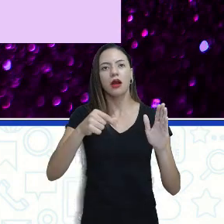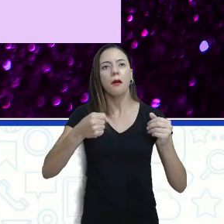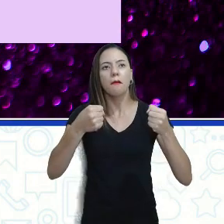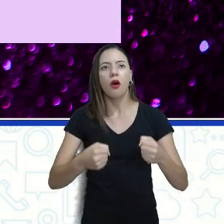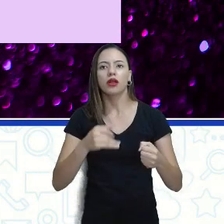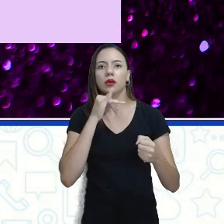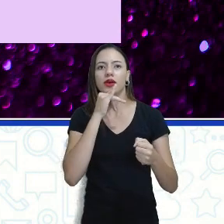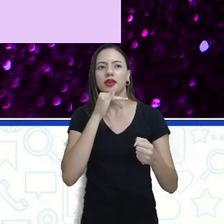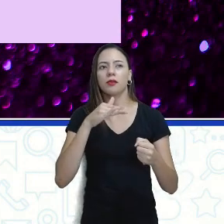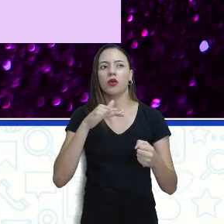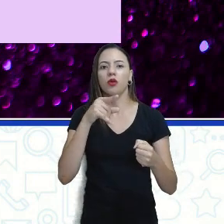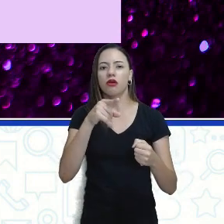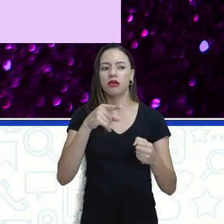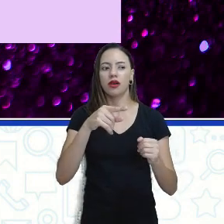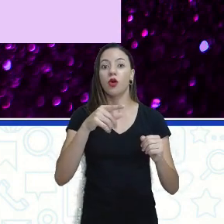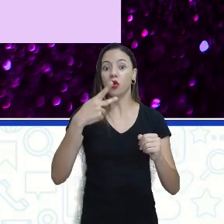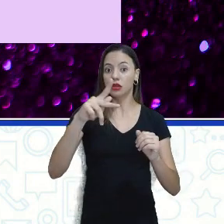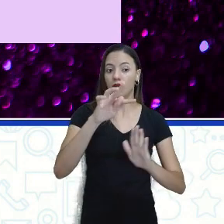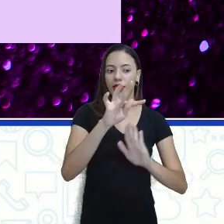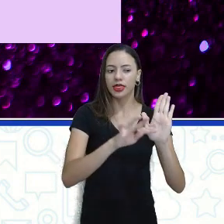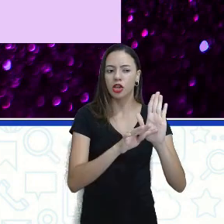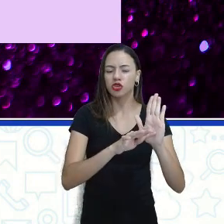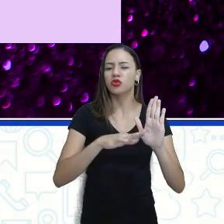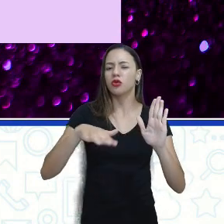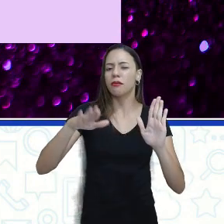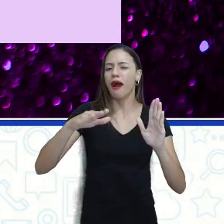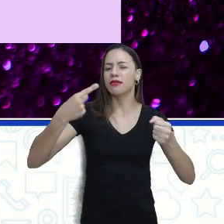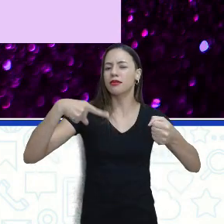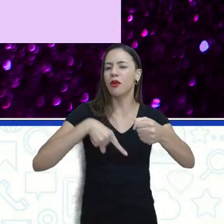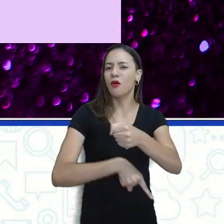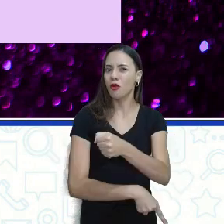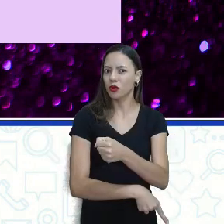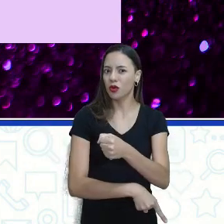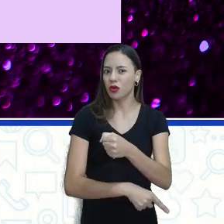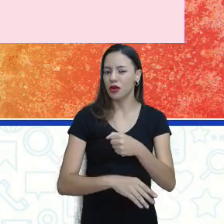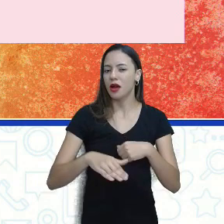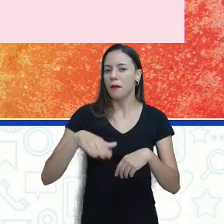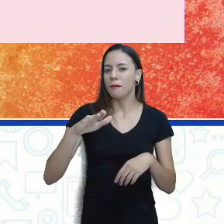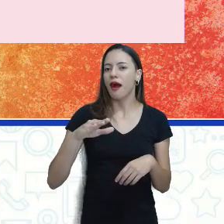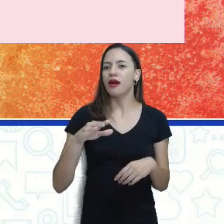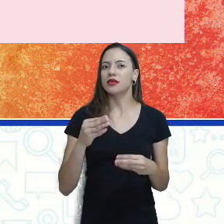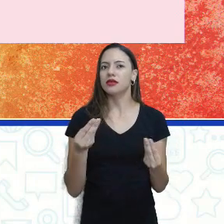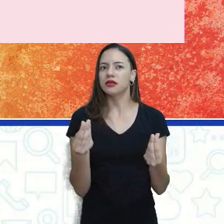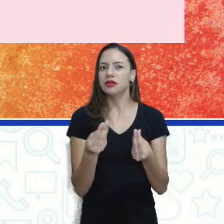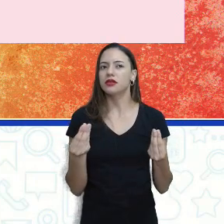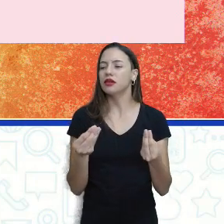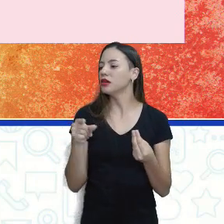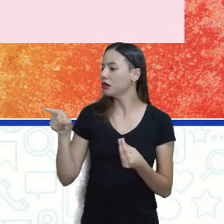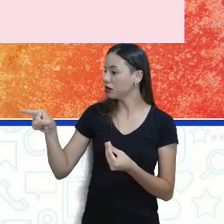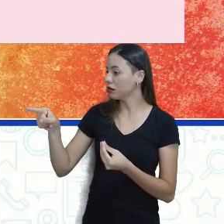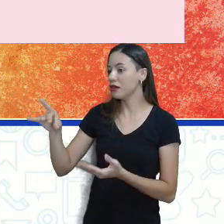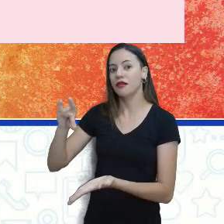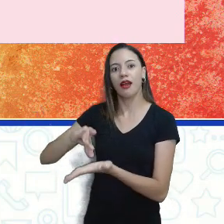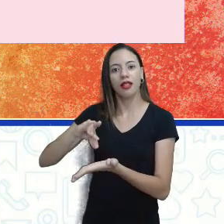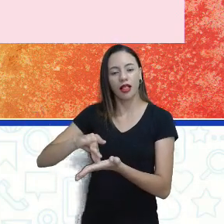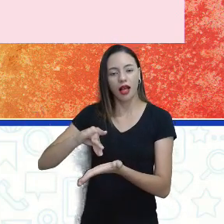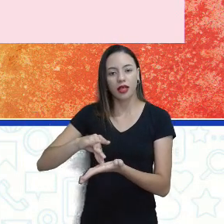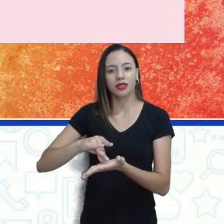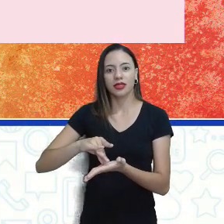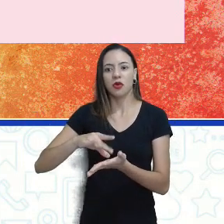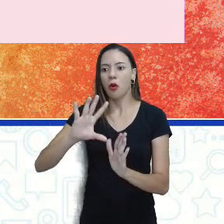pouco mais de profundidade ao seu texto, né? Porque dá mais credibilidade. Pode ser até a cereja do bolo lá, não